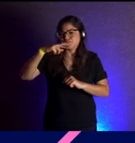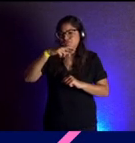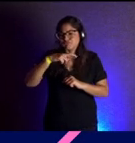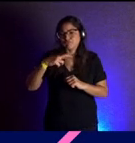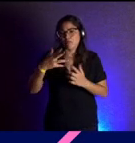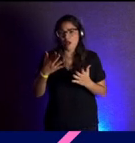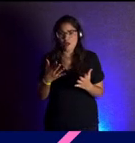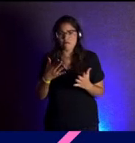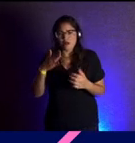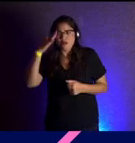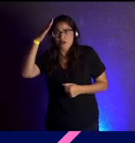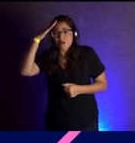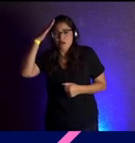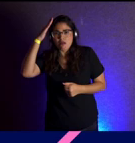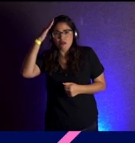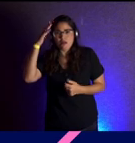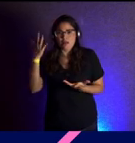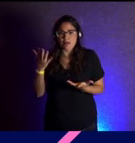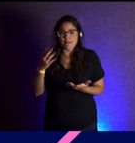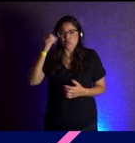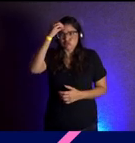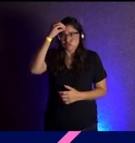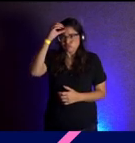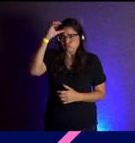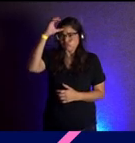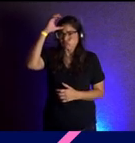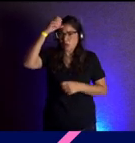amplitude do conhecimento, a amplitude